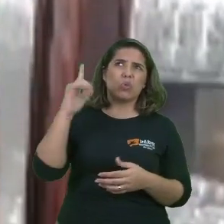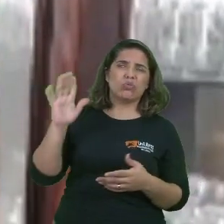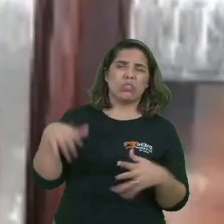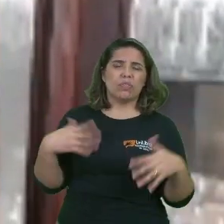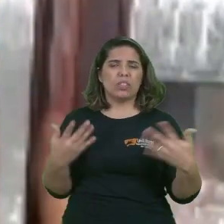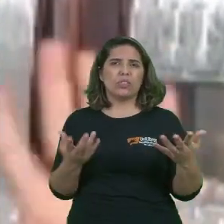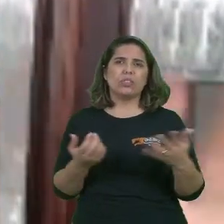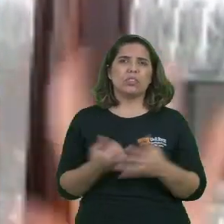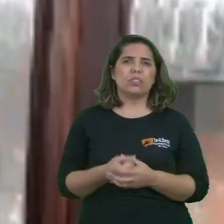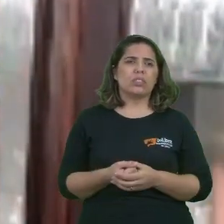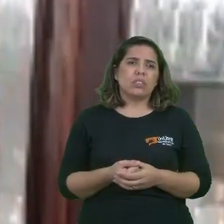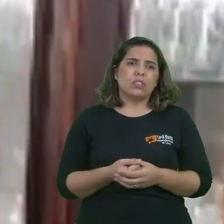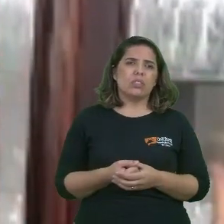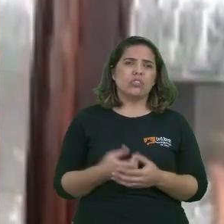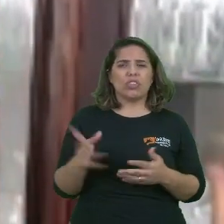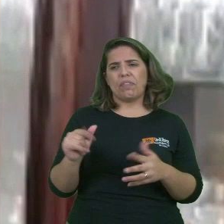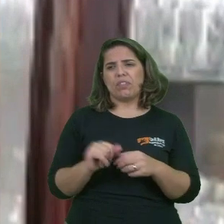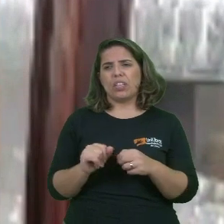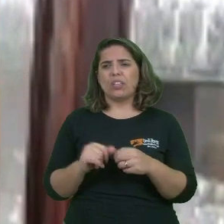aí